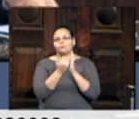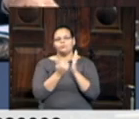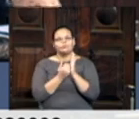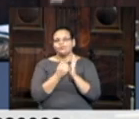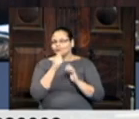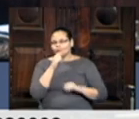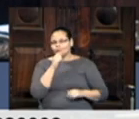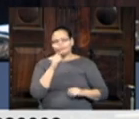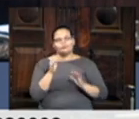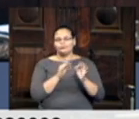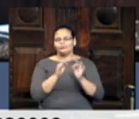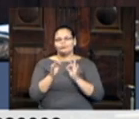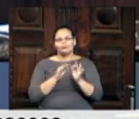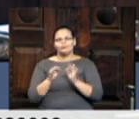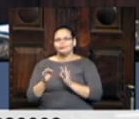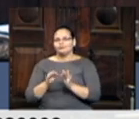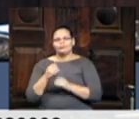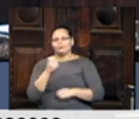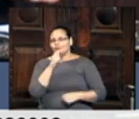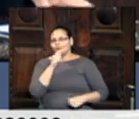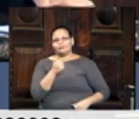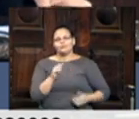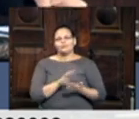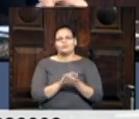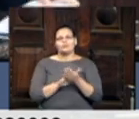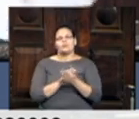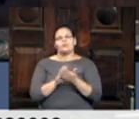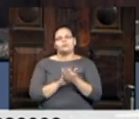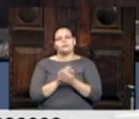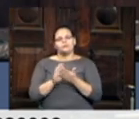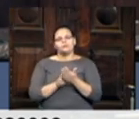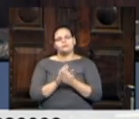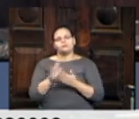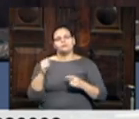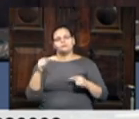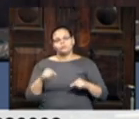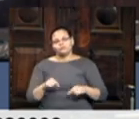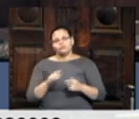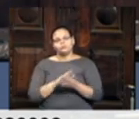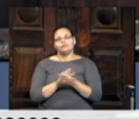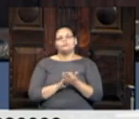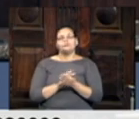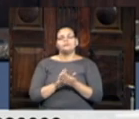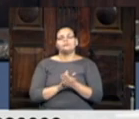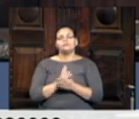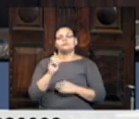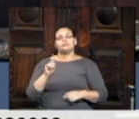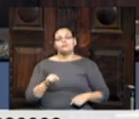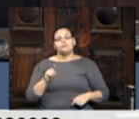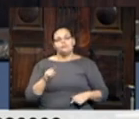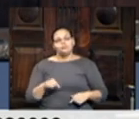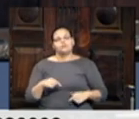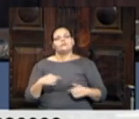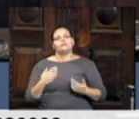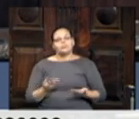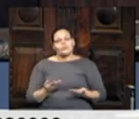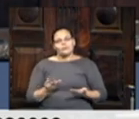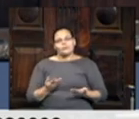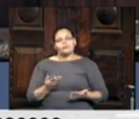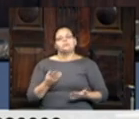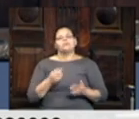não tem planejamento, ou seja, não tem nada. Aqui, nada mais, nada menos é do que a montagem de